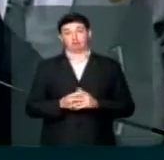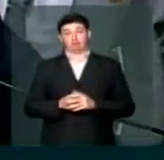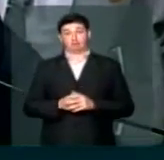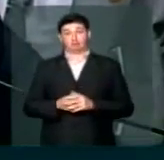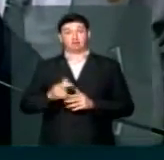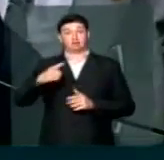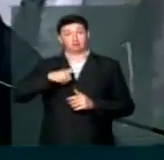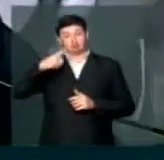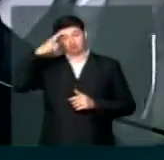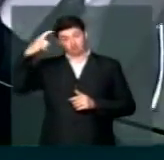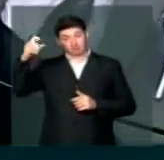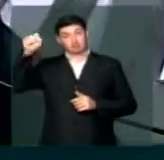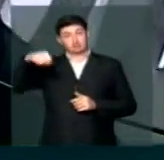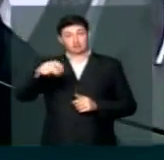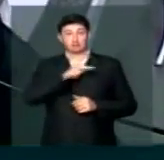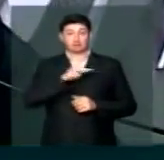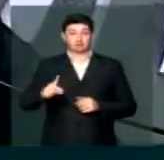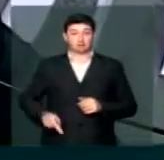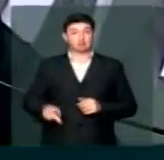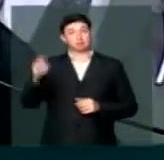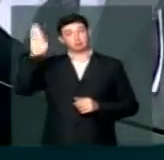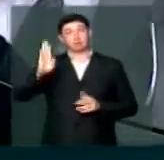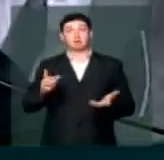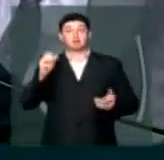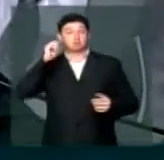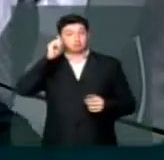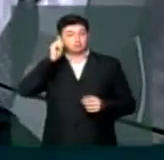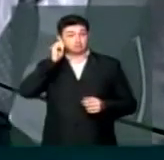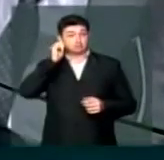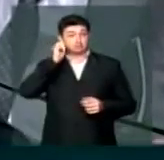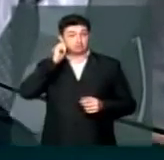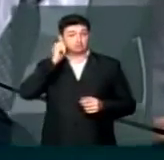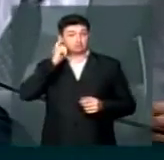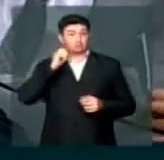há crime por parte da presidente do Brasil. Bom,